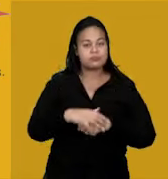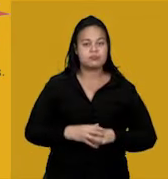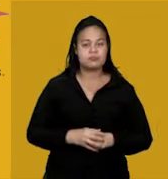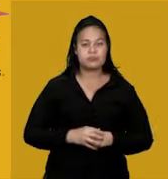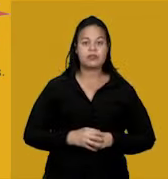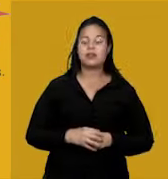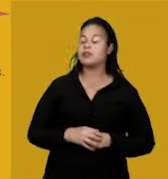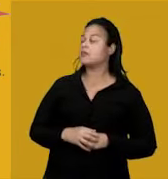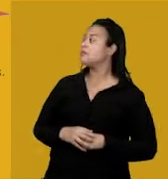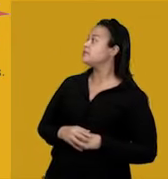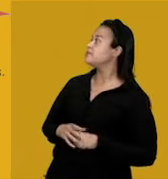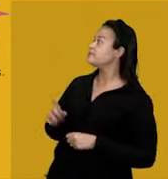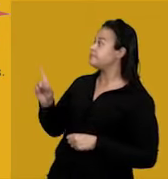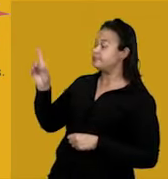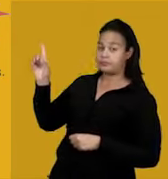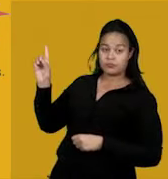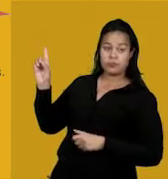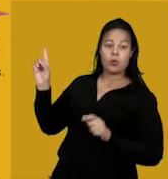músculos.